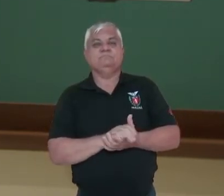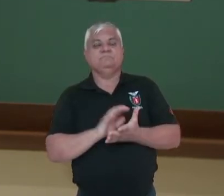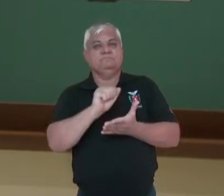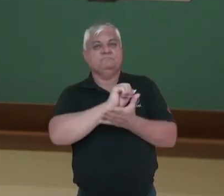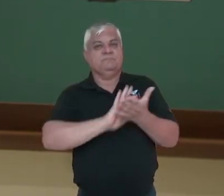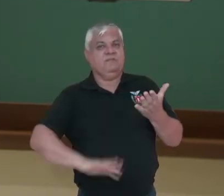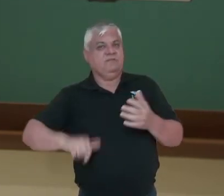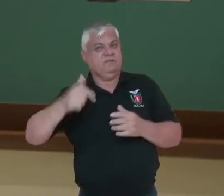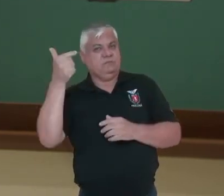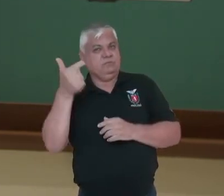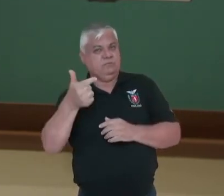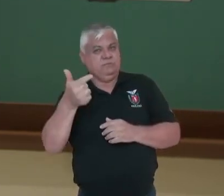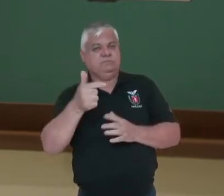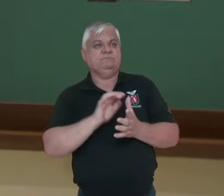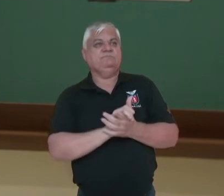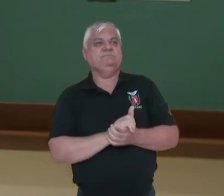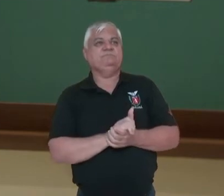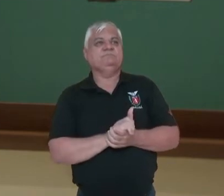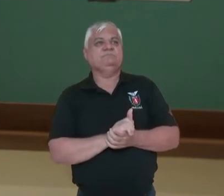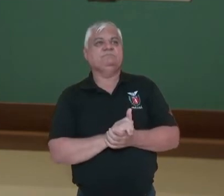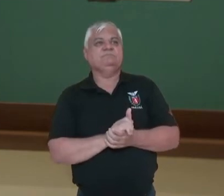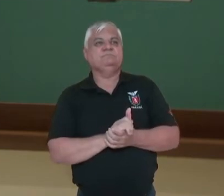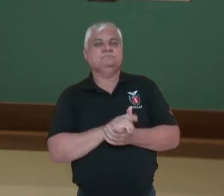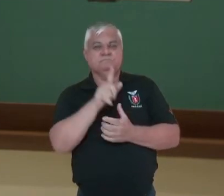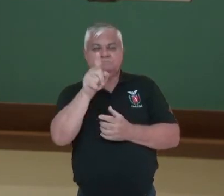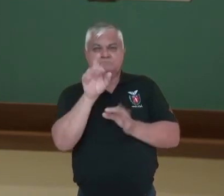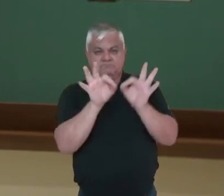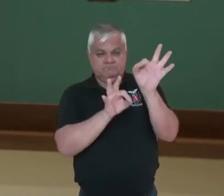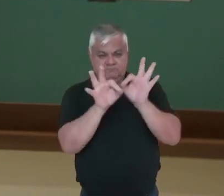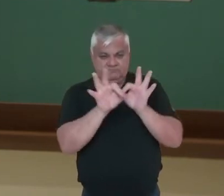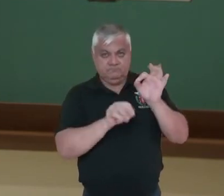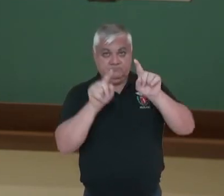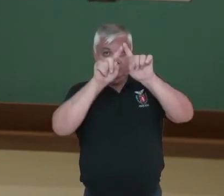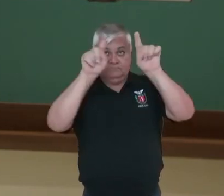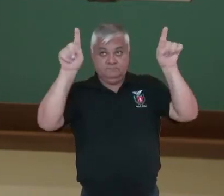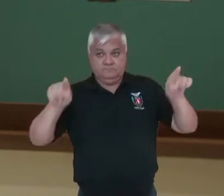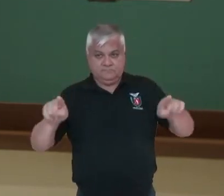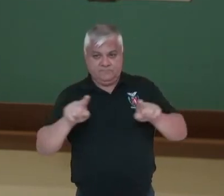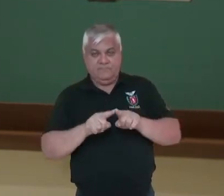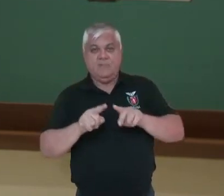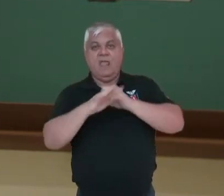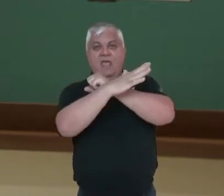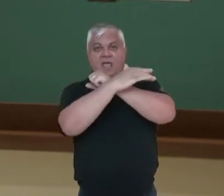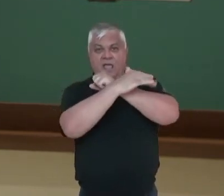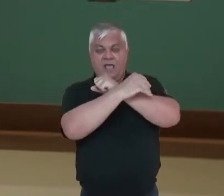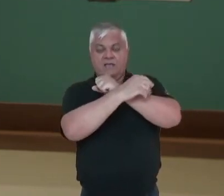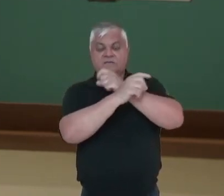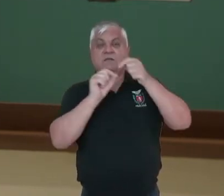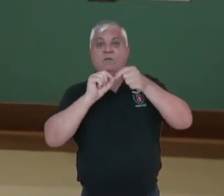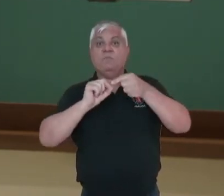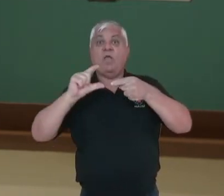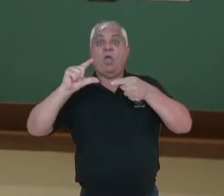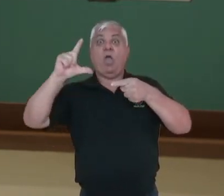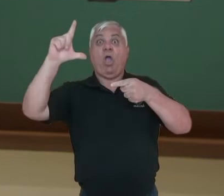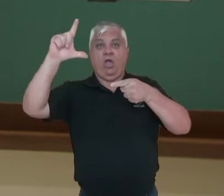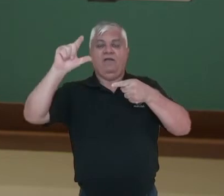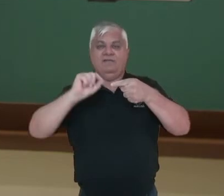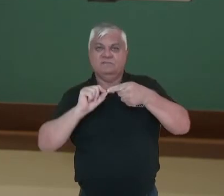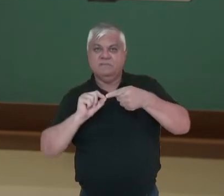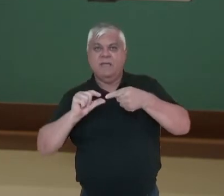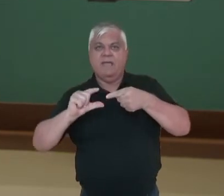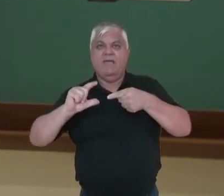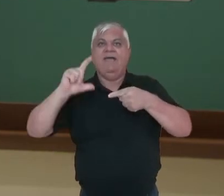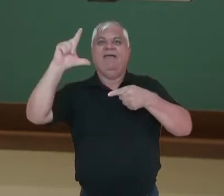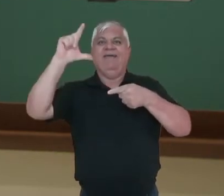Vamos fazer a atividade 2 agora? Olha só. Organize os ácidos a seguir em ordem crescente de força e a tabela traz